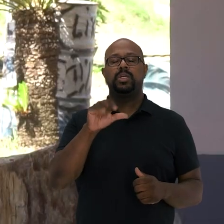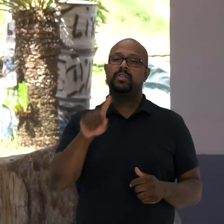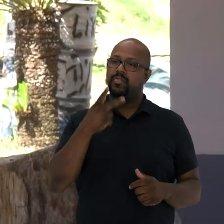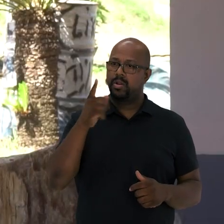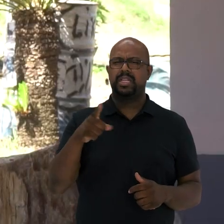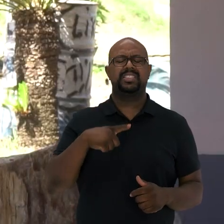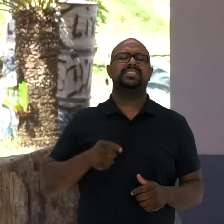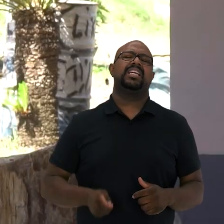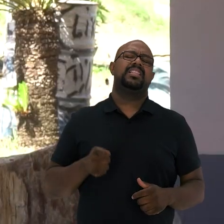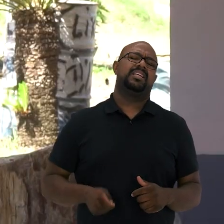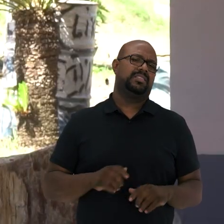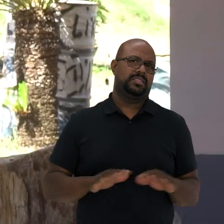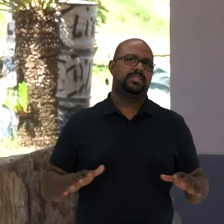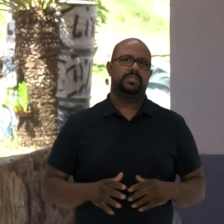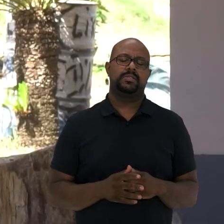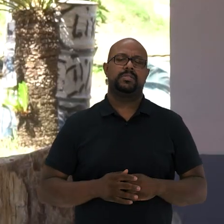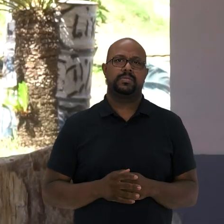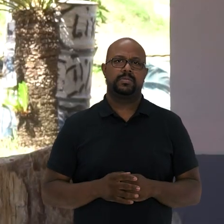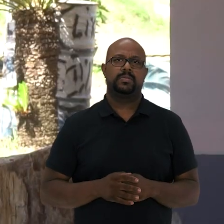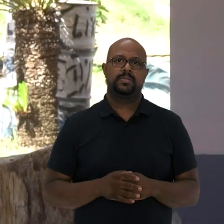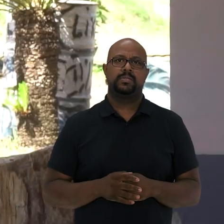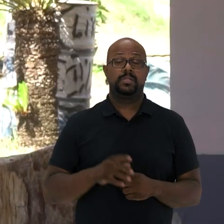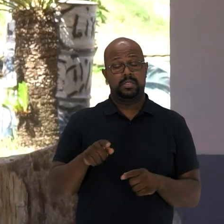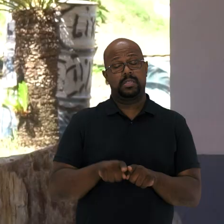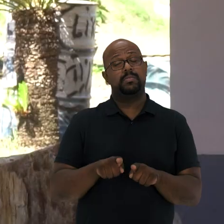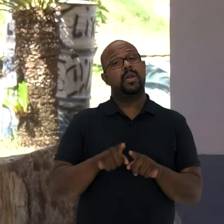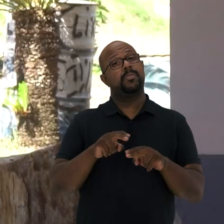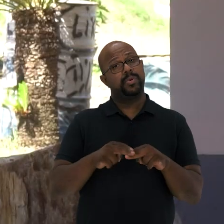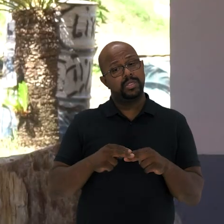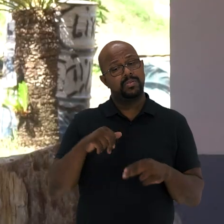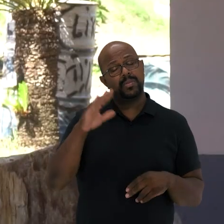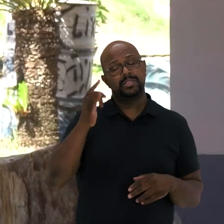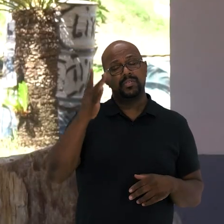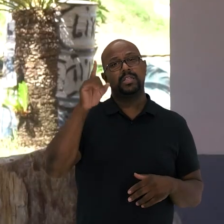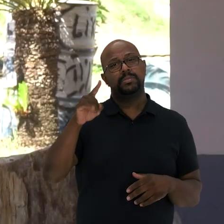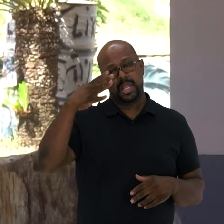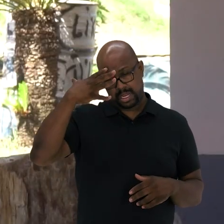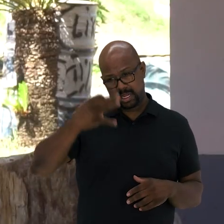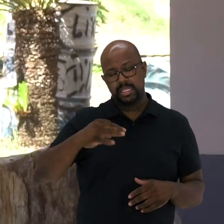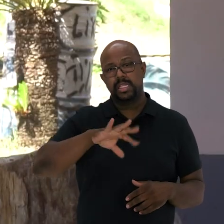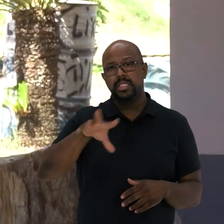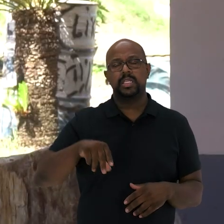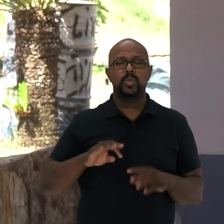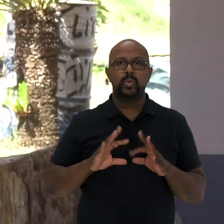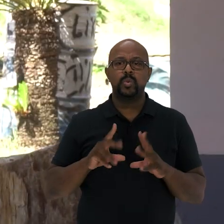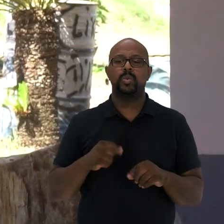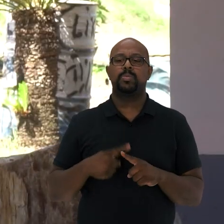para ele. E ele tinha certeza disso. Sabe? E talvez por isso ficava mais fácil para ele entender tudo